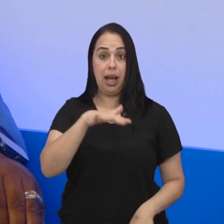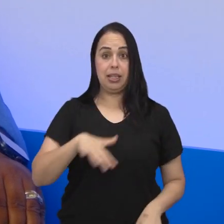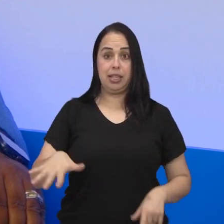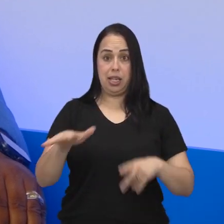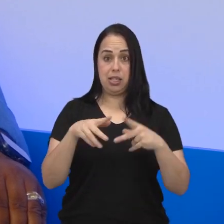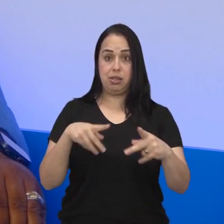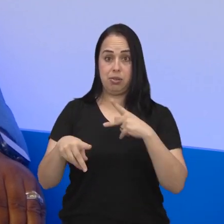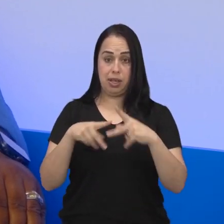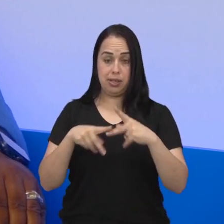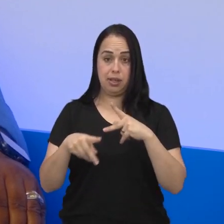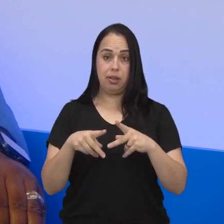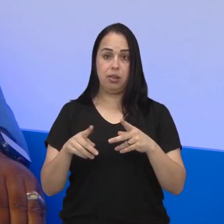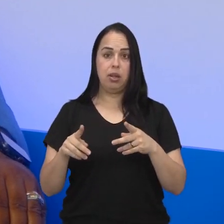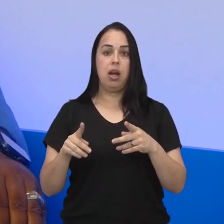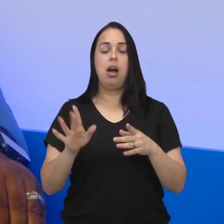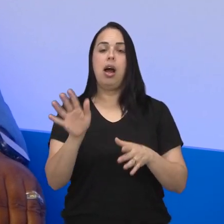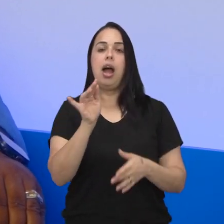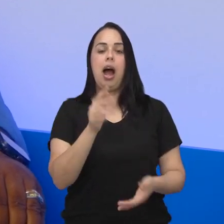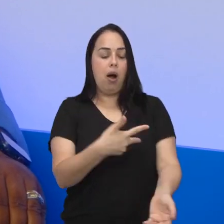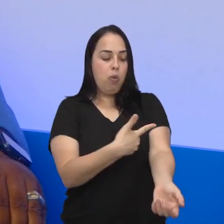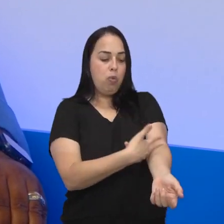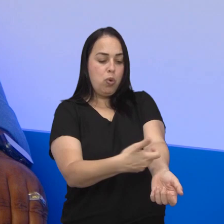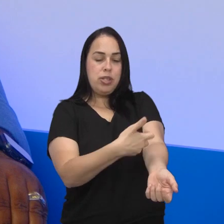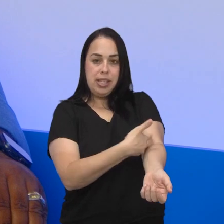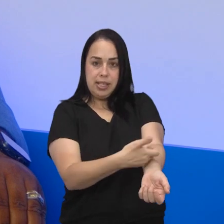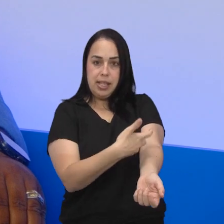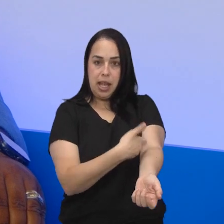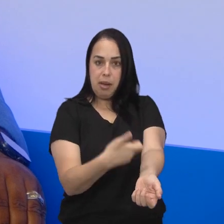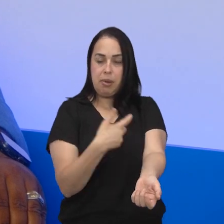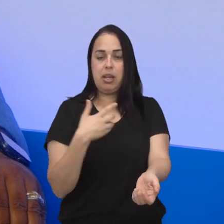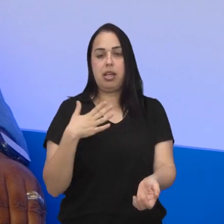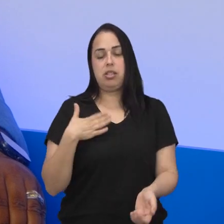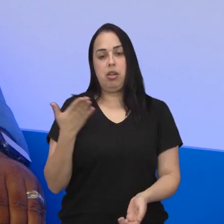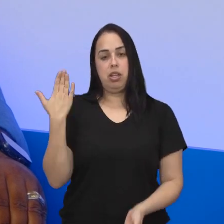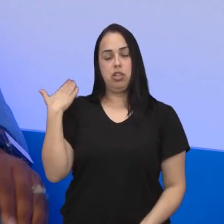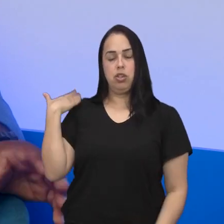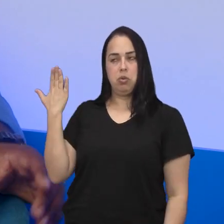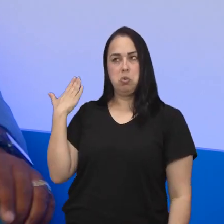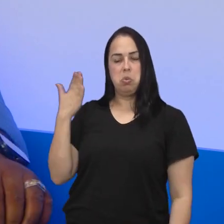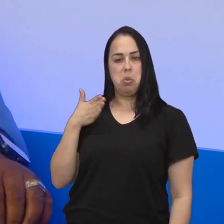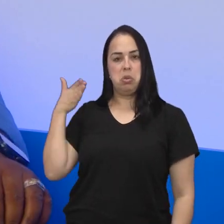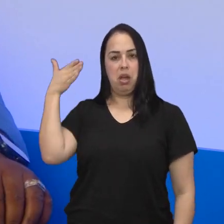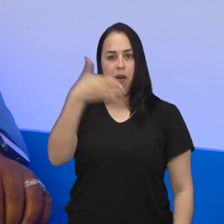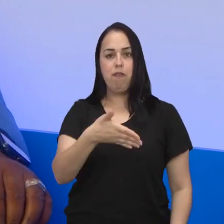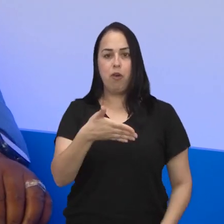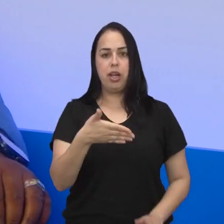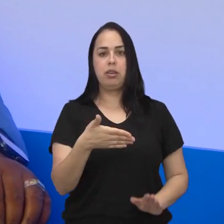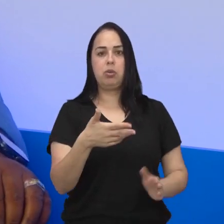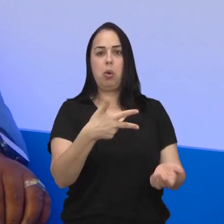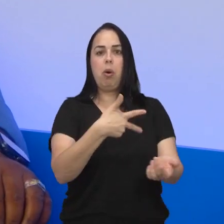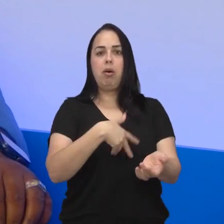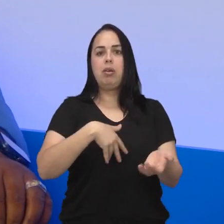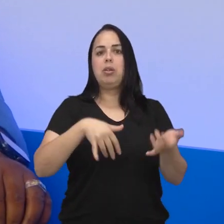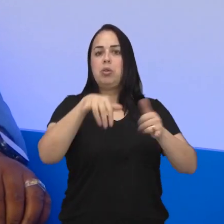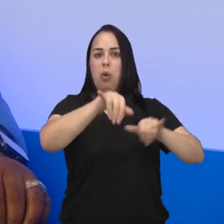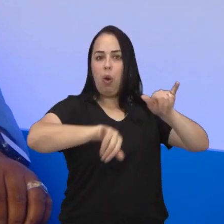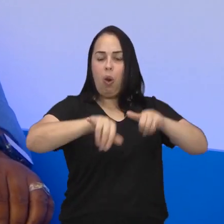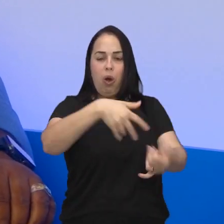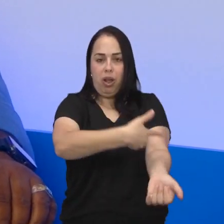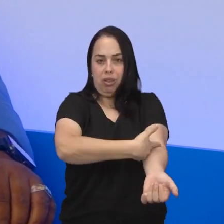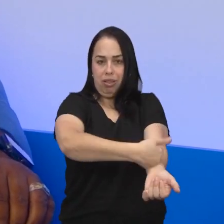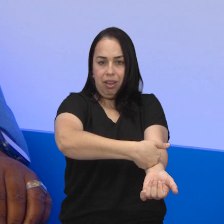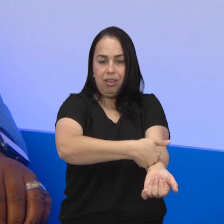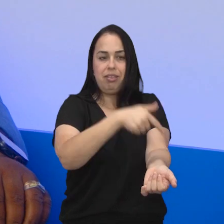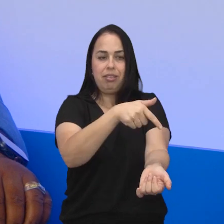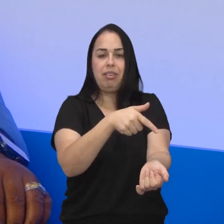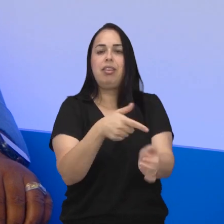nosso município, alguns exames diagnósticos que eu faço, esses dias eu mesmo fiz um pelo SUS, porém eu fiz